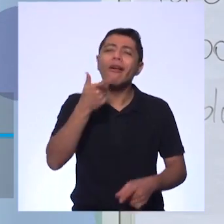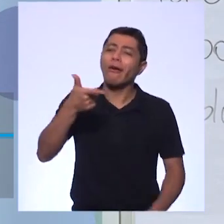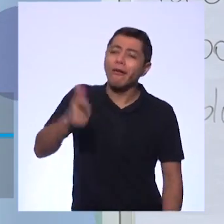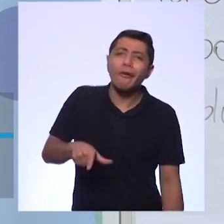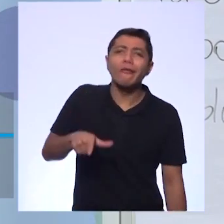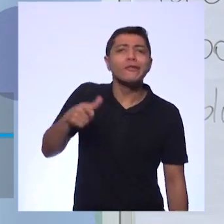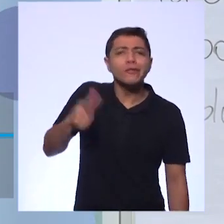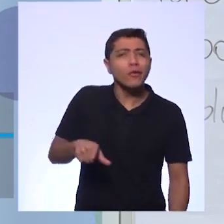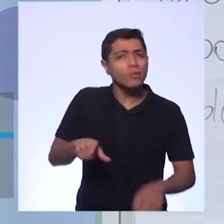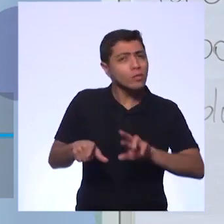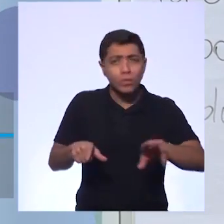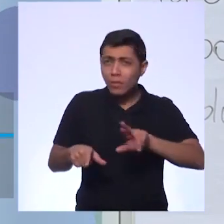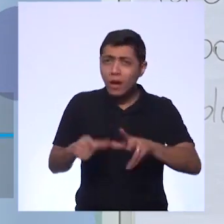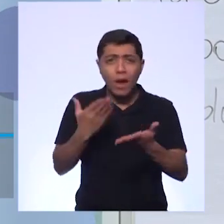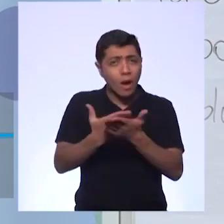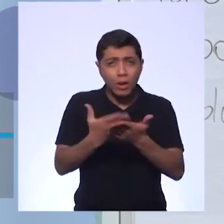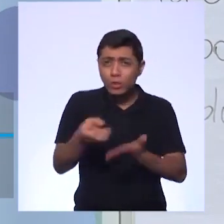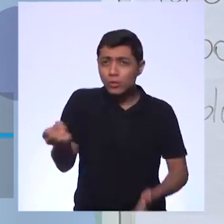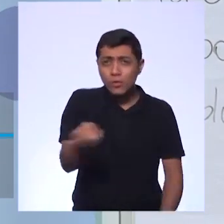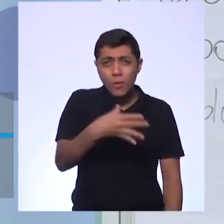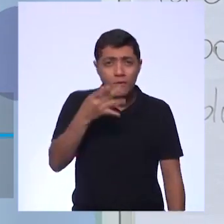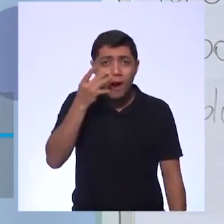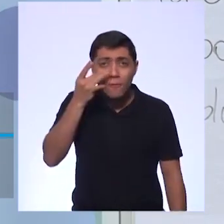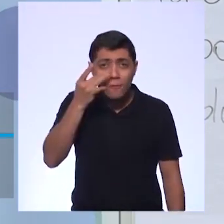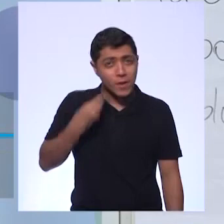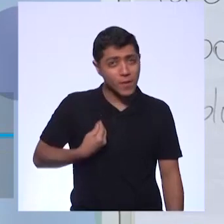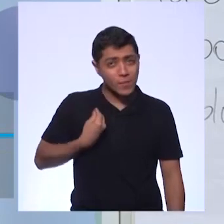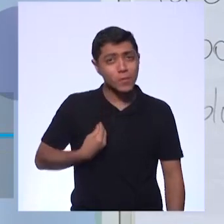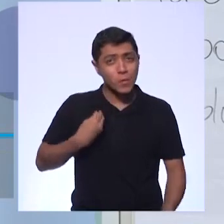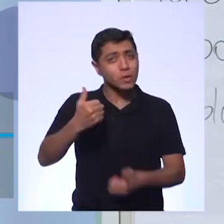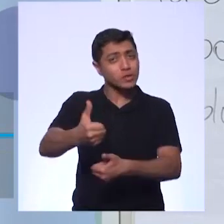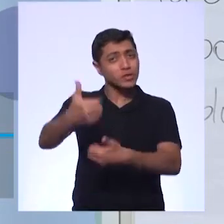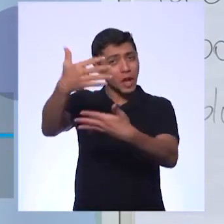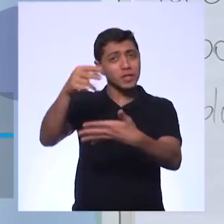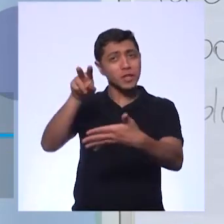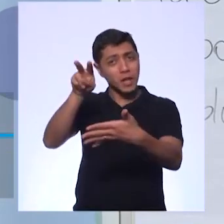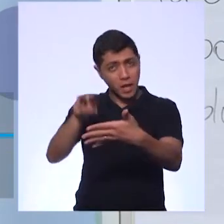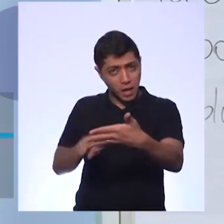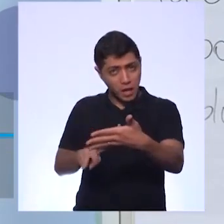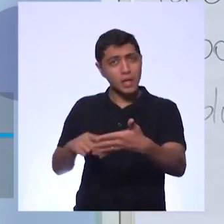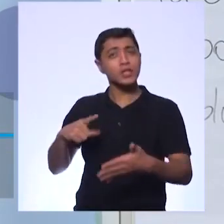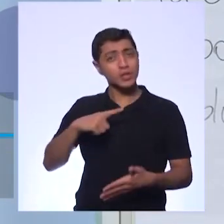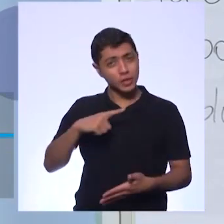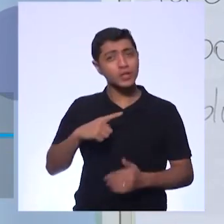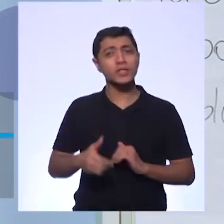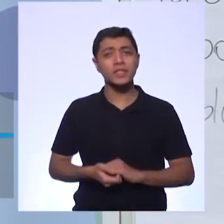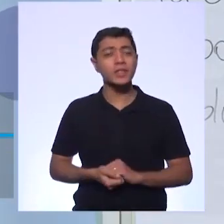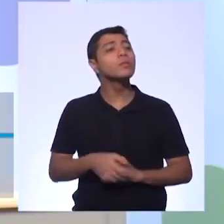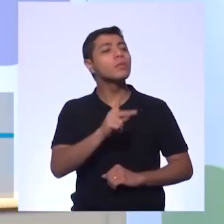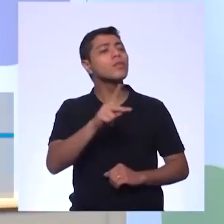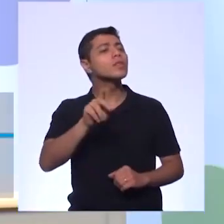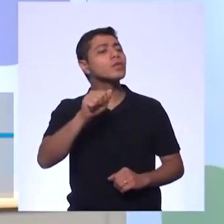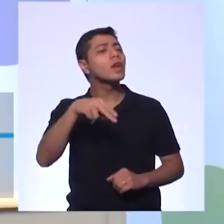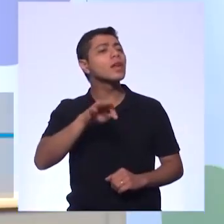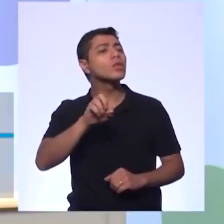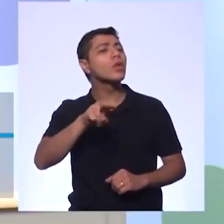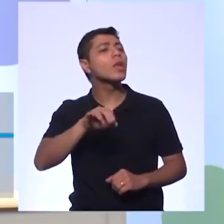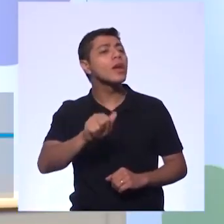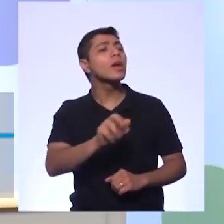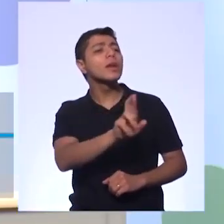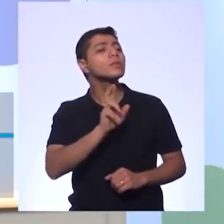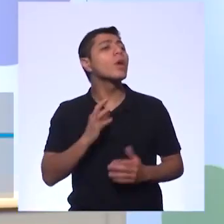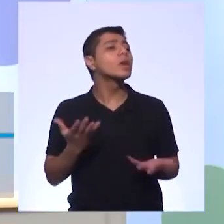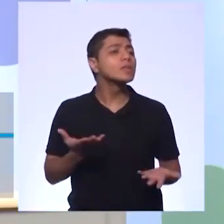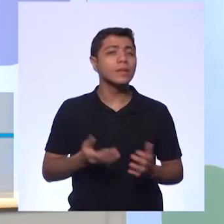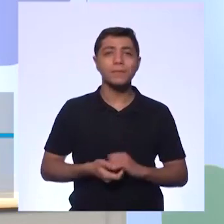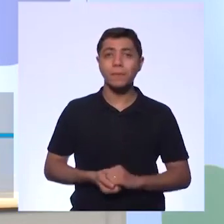repetida. Não, gente, é aula ao vivo. A gente está lendo o chat, tá? Olá, professora Antônia, quais respostas nós temos? A Érica Verônica, deve ser,